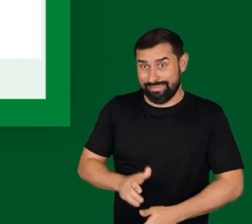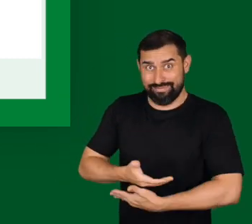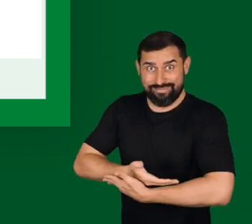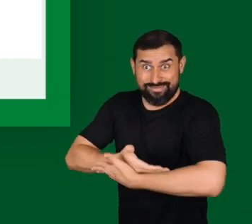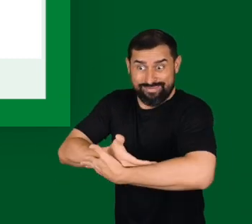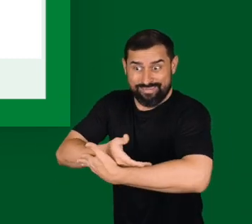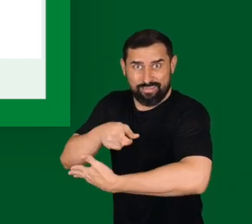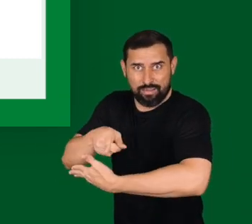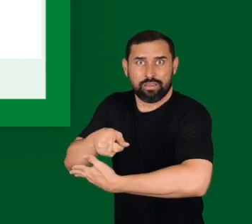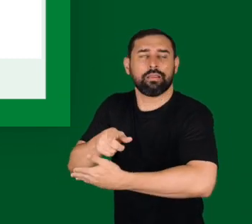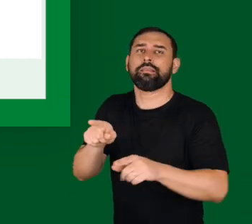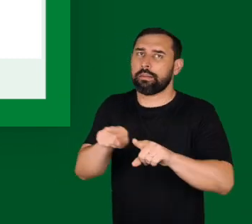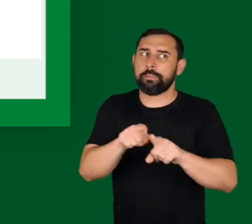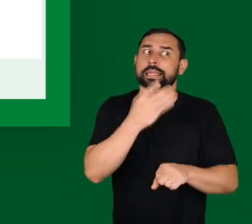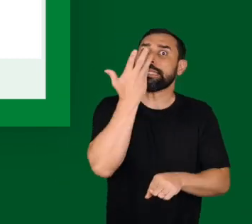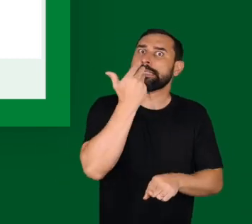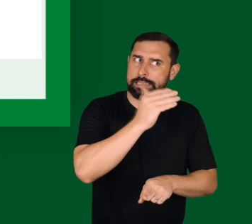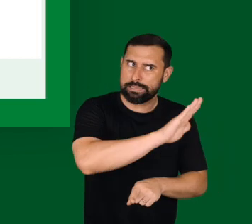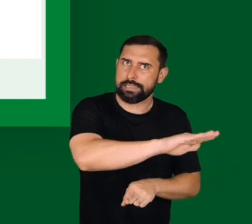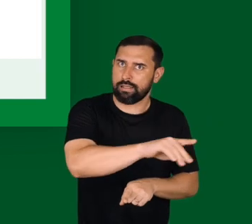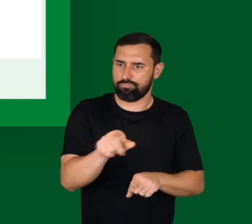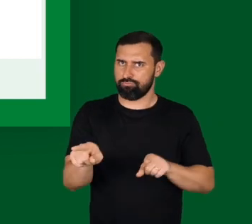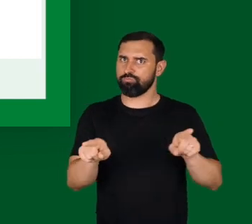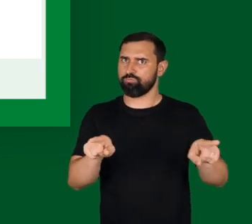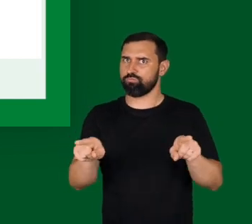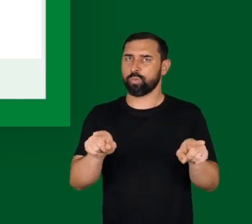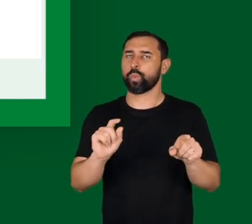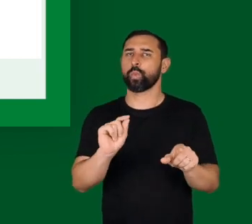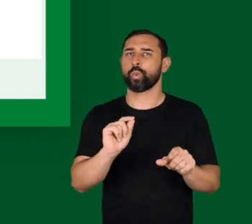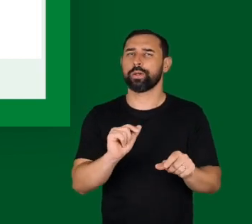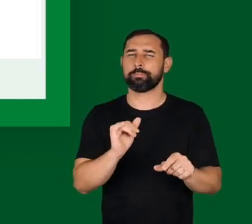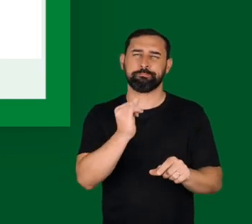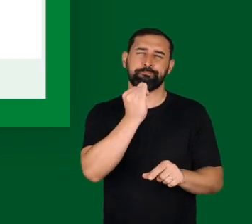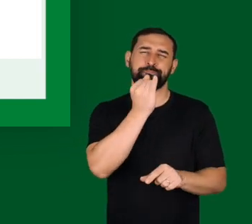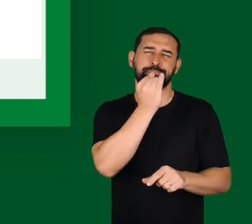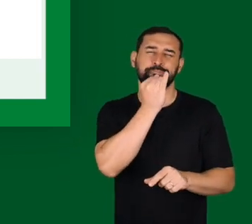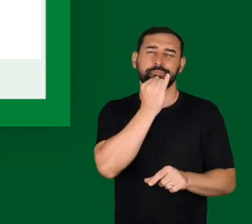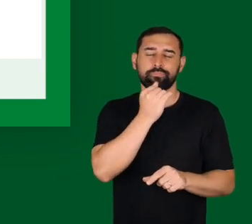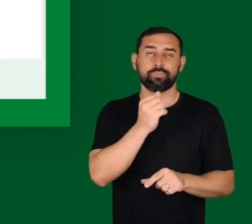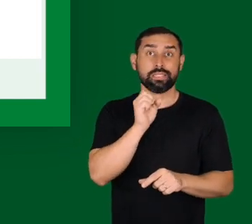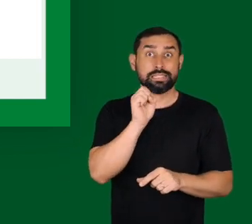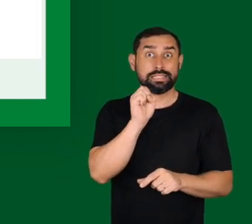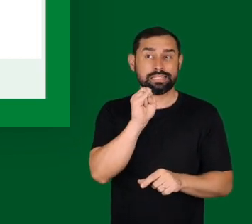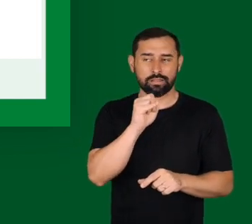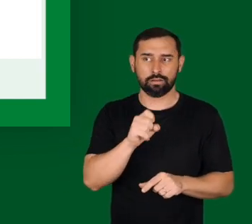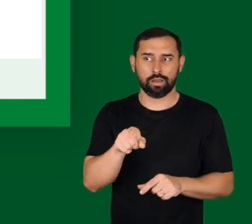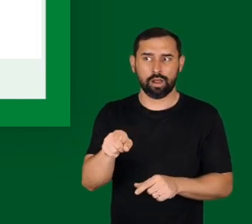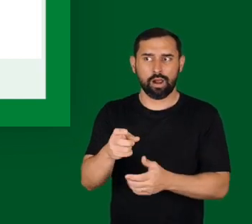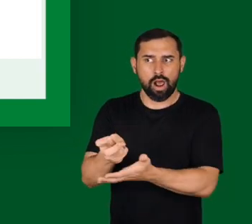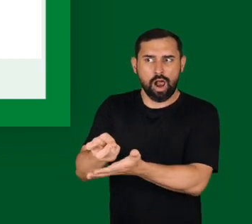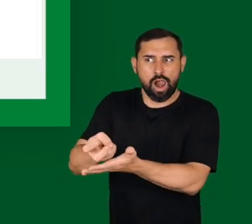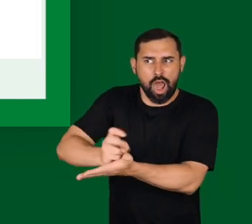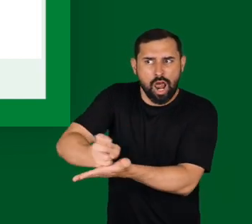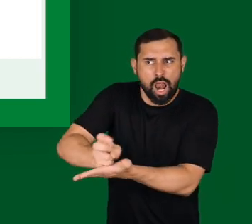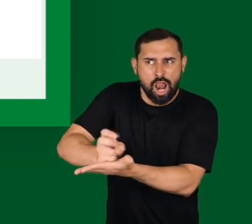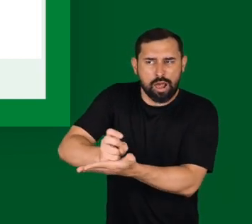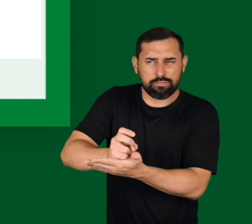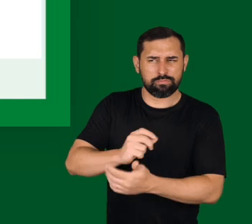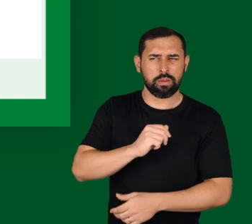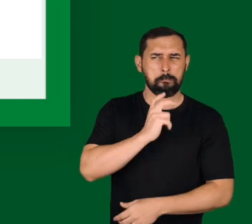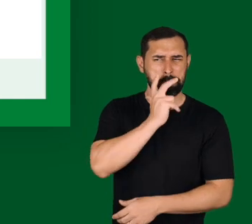recém-nascido, todo ele, né, a criança também, não sou focar só no recém-nascido, toda vez que a gente tem uma suspeita de